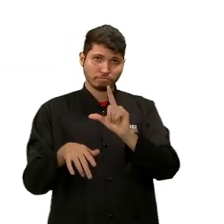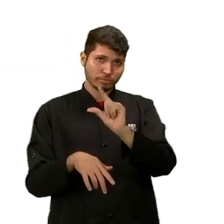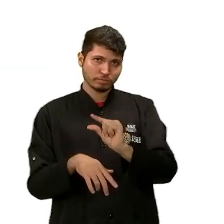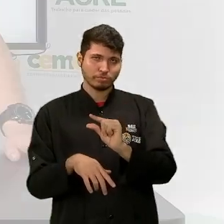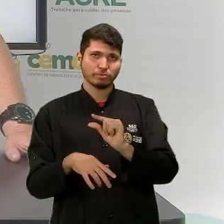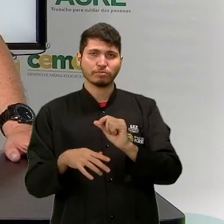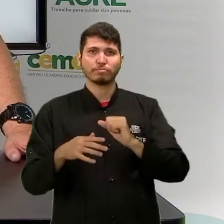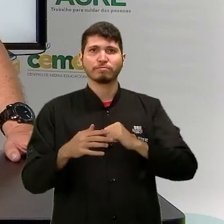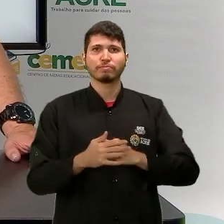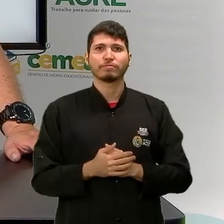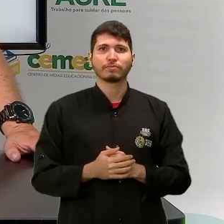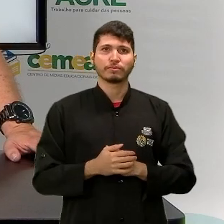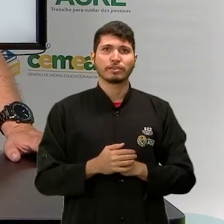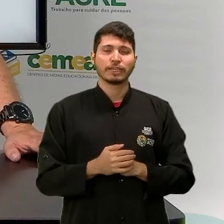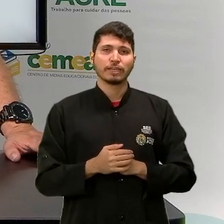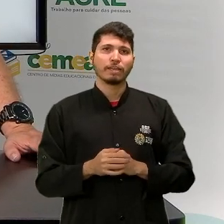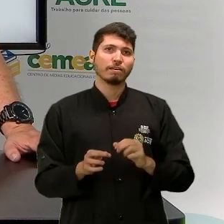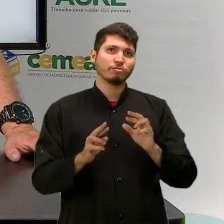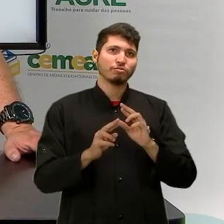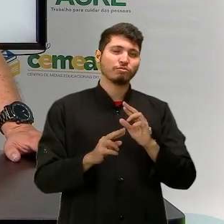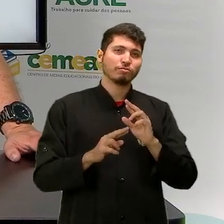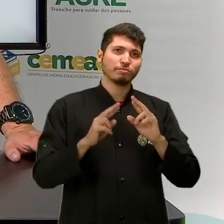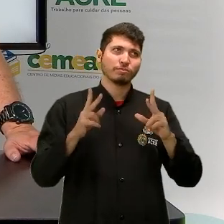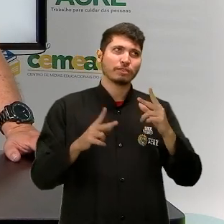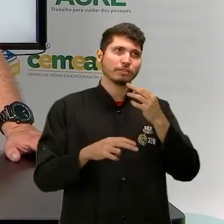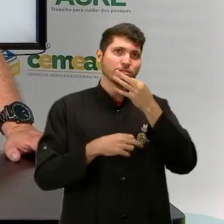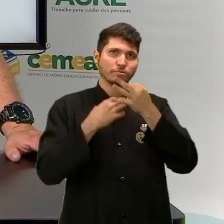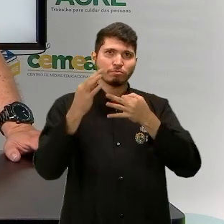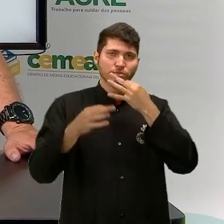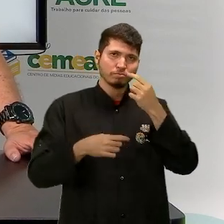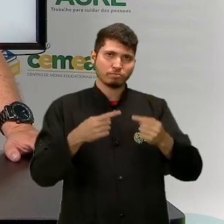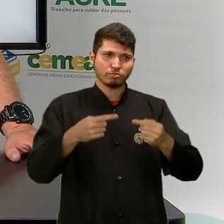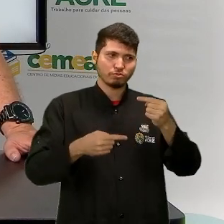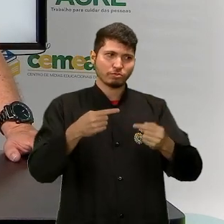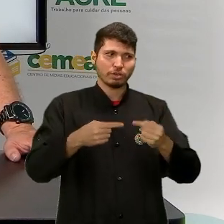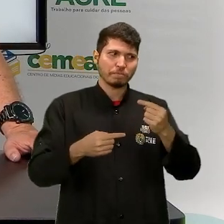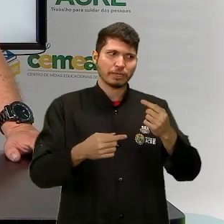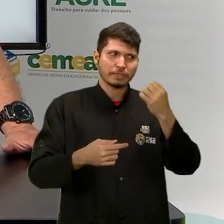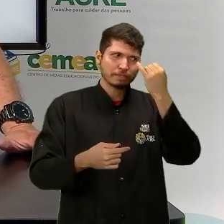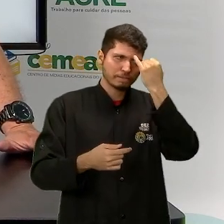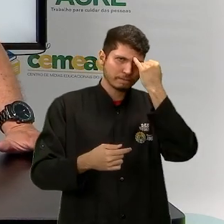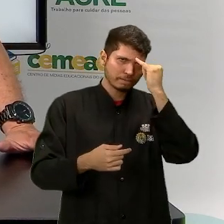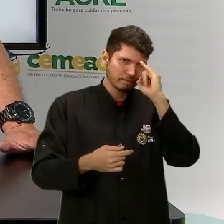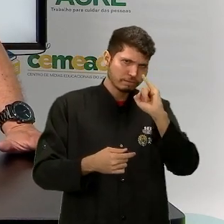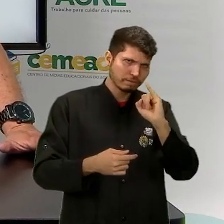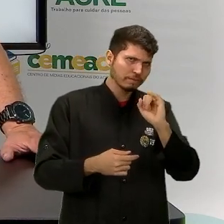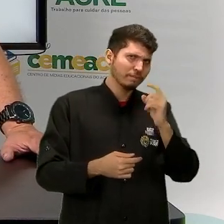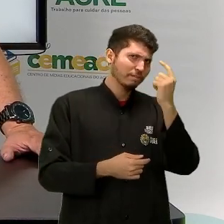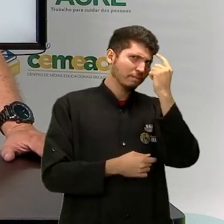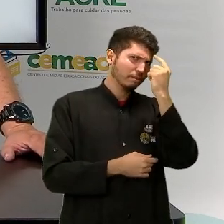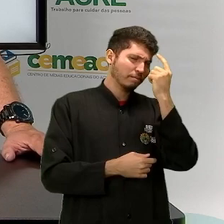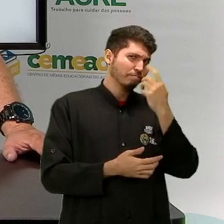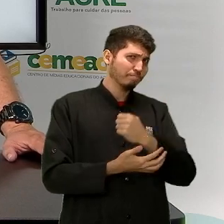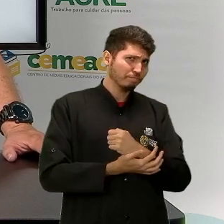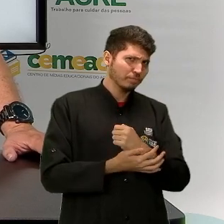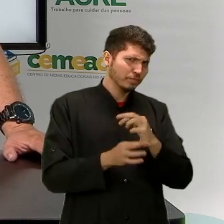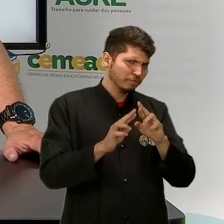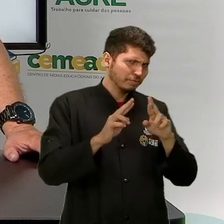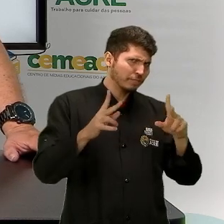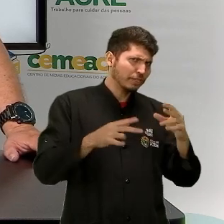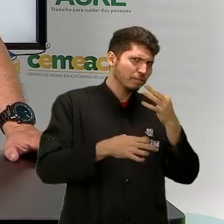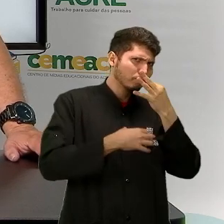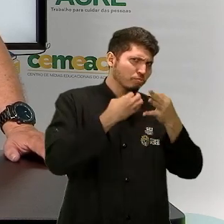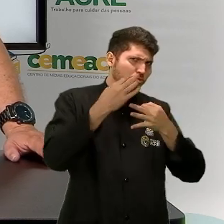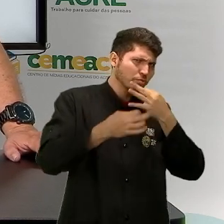Assimetria política. Politicamente, será que eles não são iguais? Será que tem divergência política?